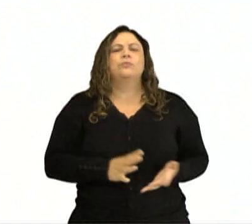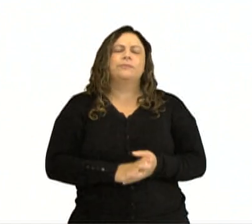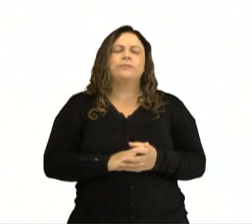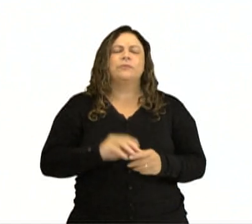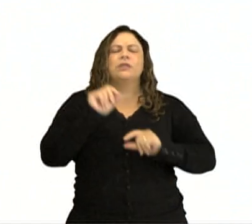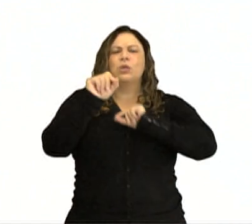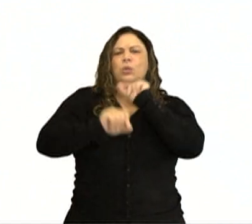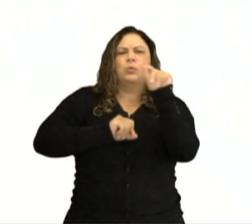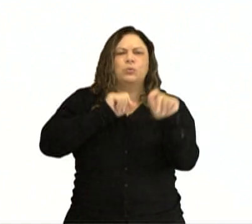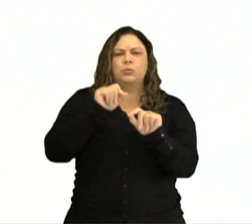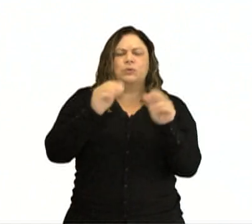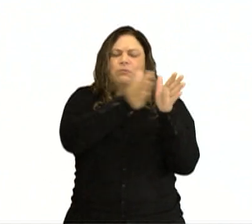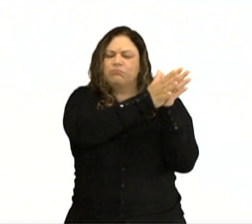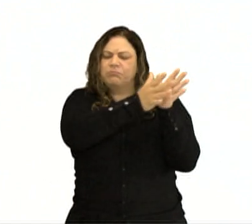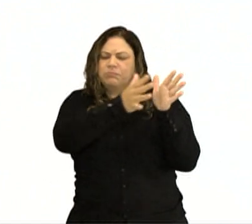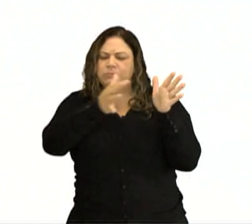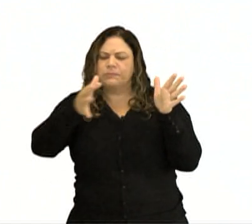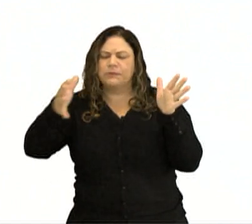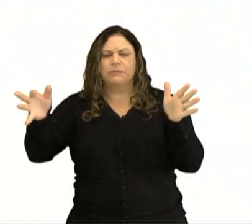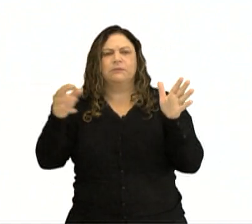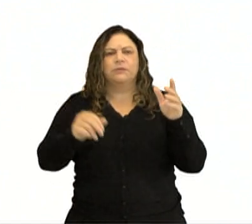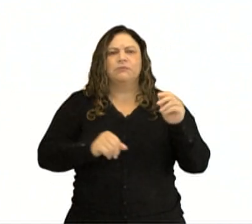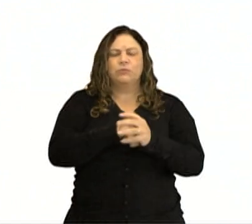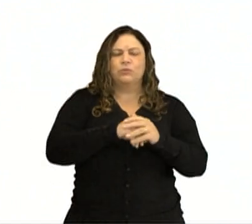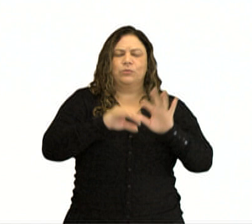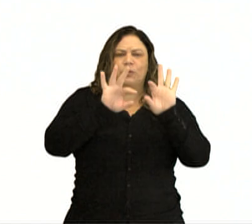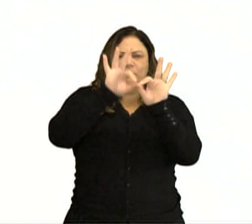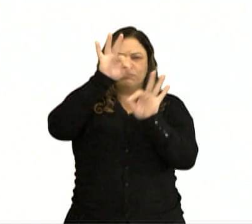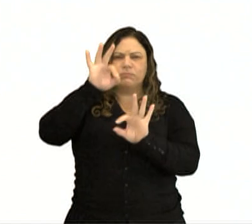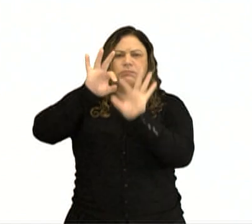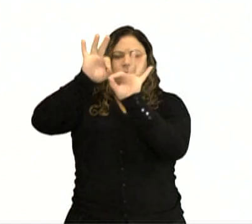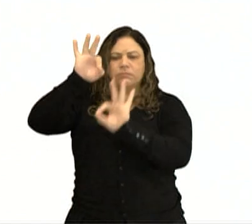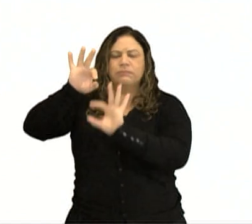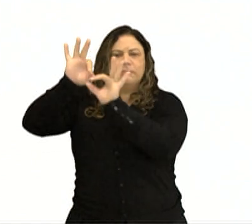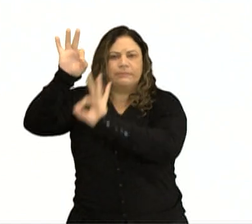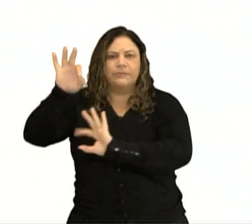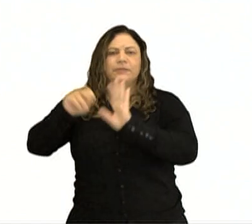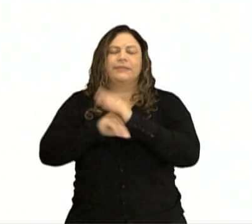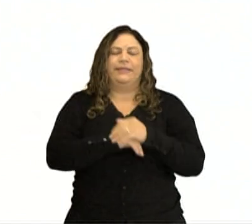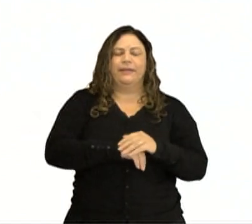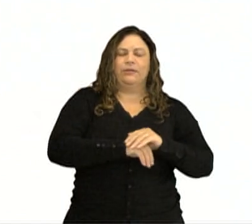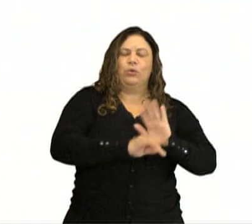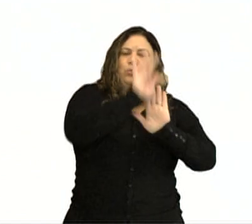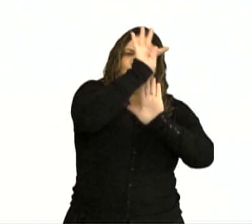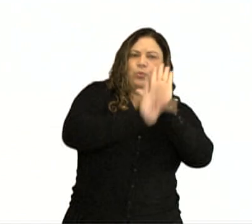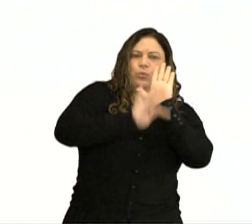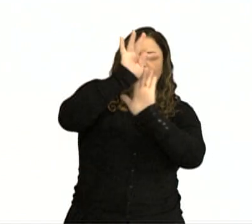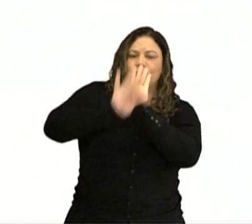sentido decorrente da exploração de recursos estilísticos.